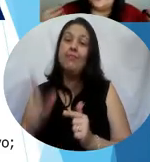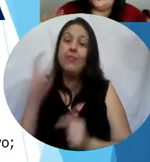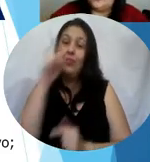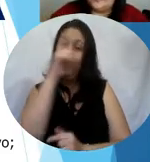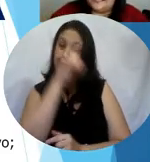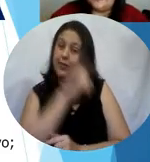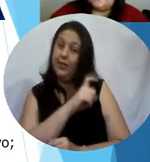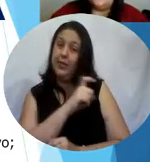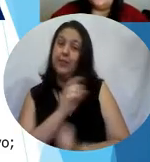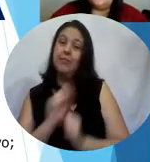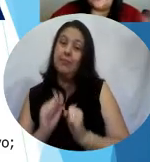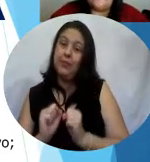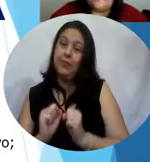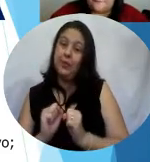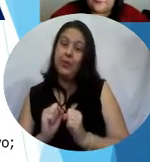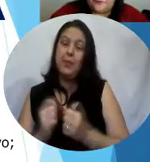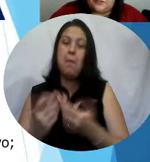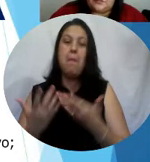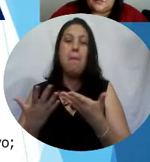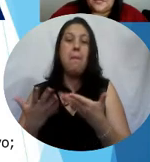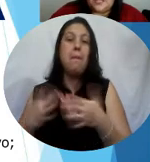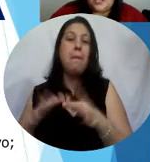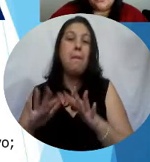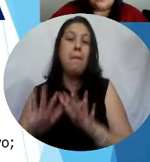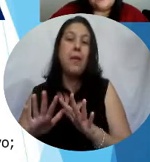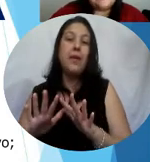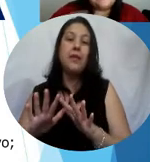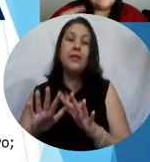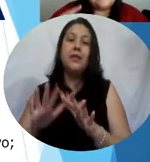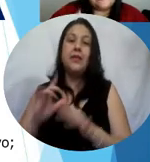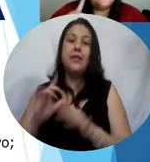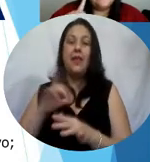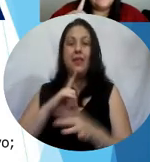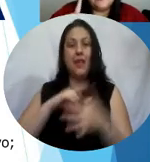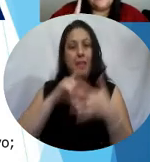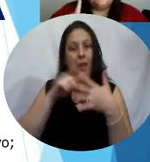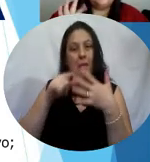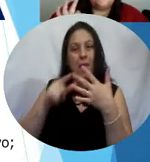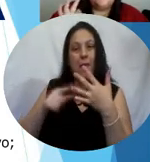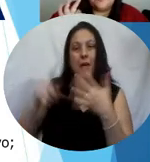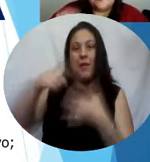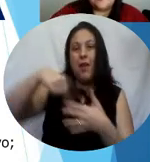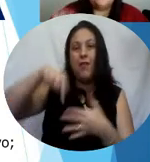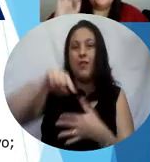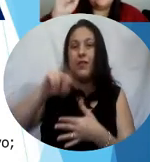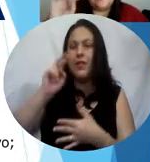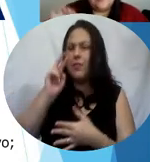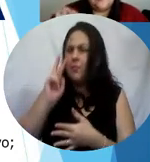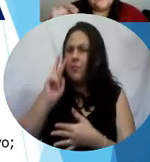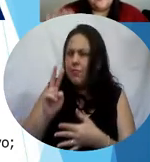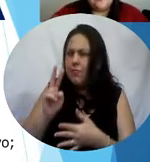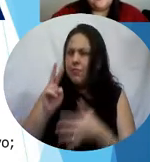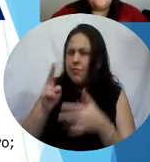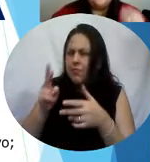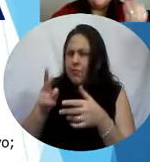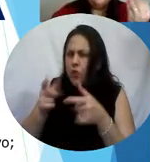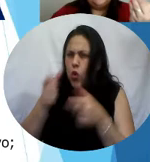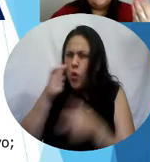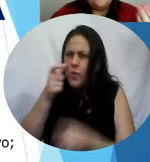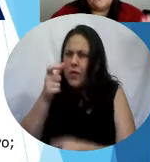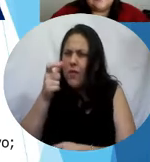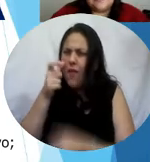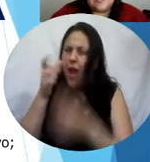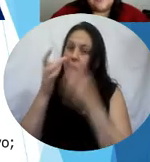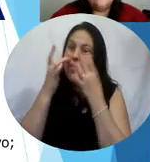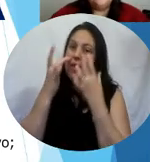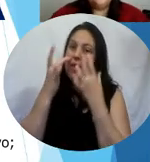vocês conheçam e saibam um pouquinho também sobre esses sinais de alerta, tá? Lembrando sempre, são sinais de alerta para que